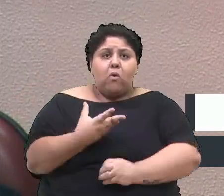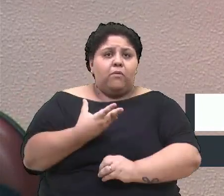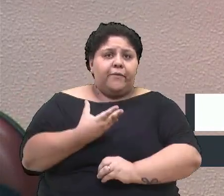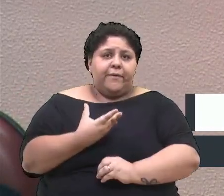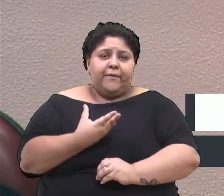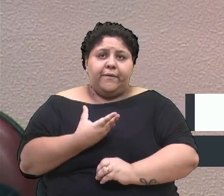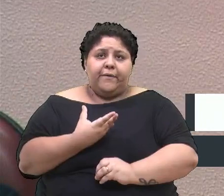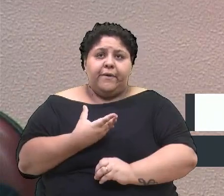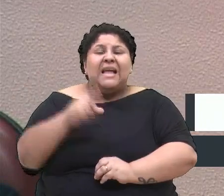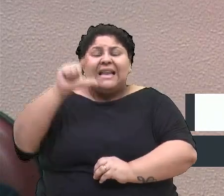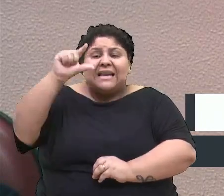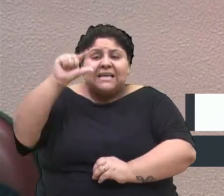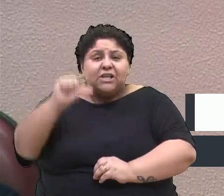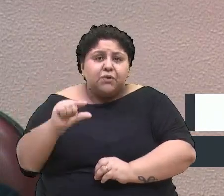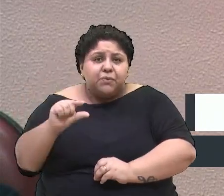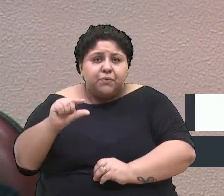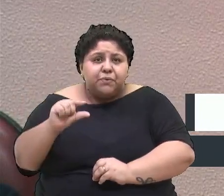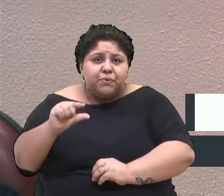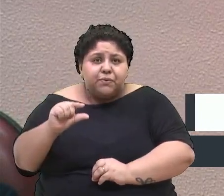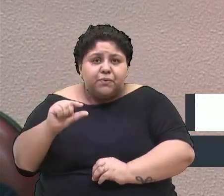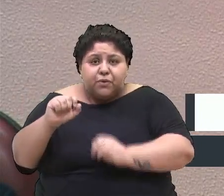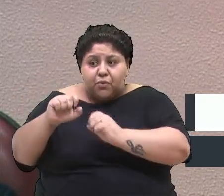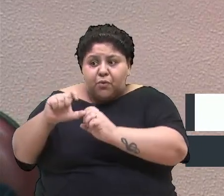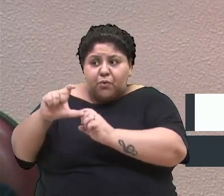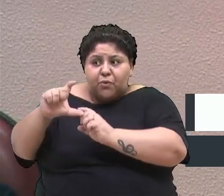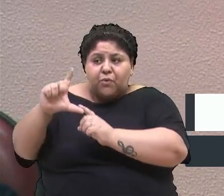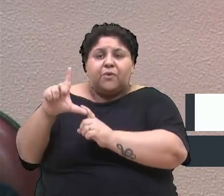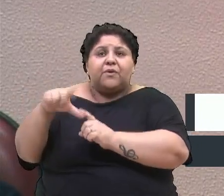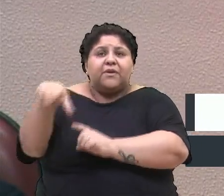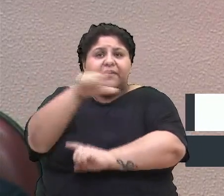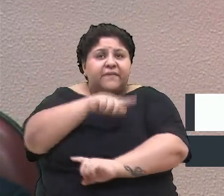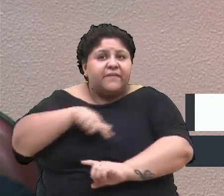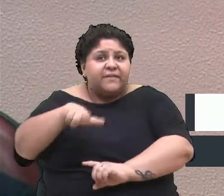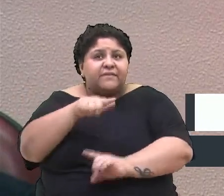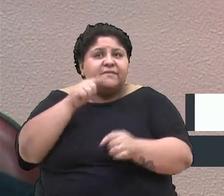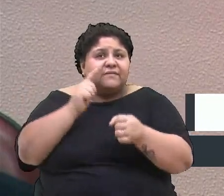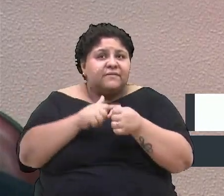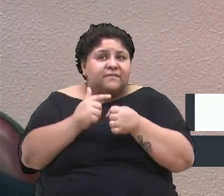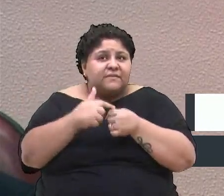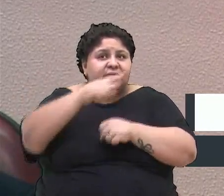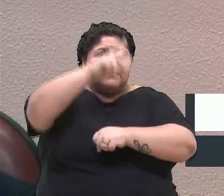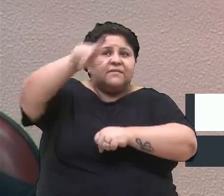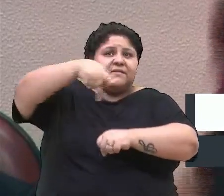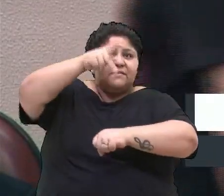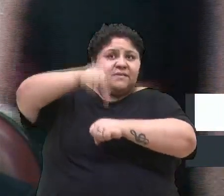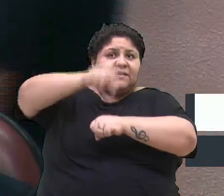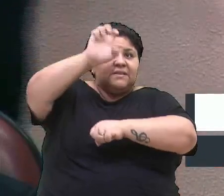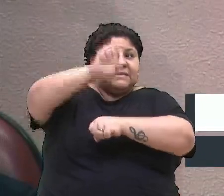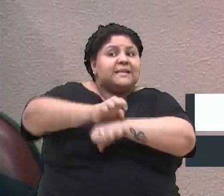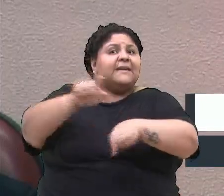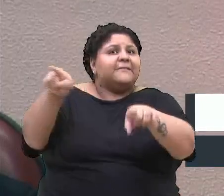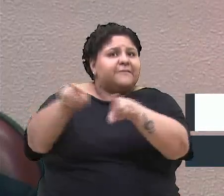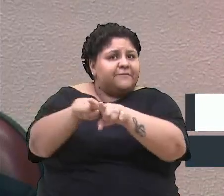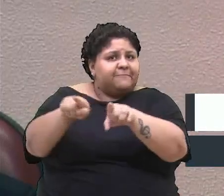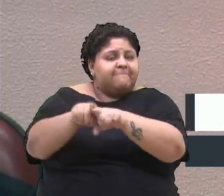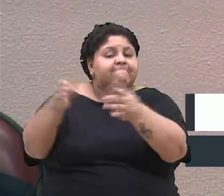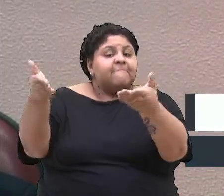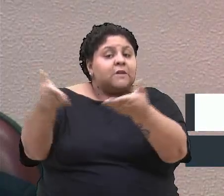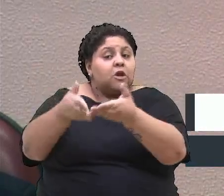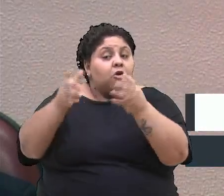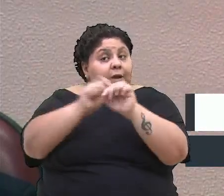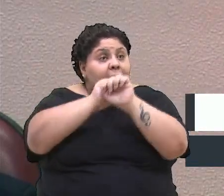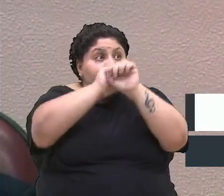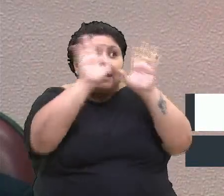ele reduz o crescimento da nossa cidade, do nosso país, do nosso estado. Agora, que fique